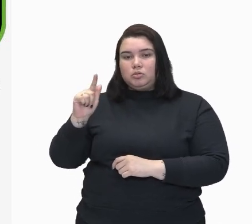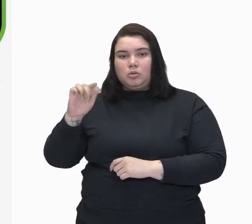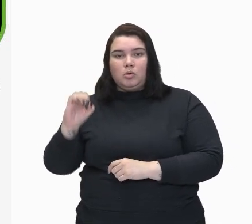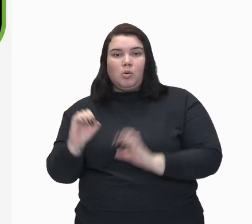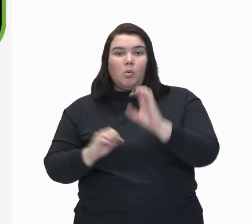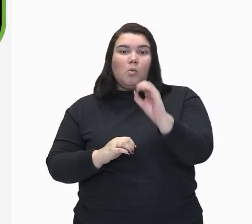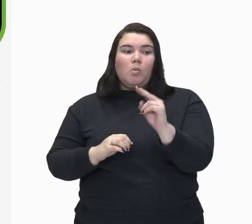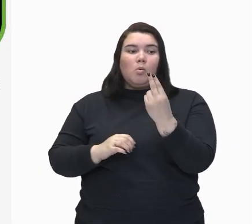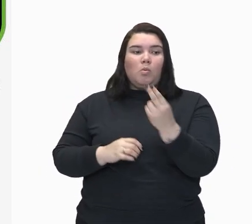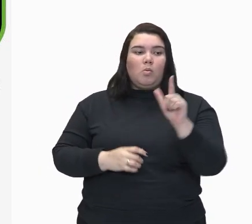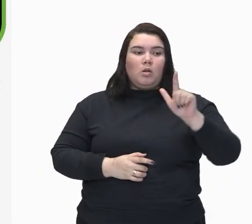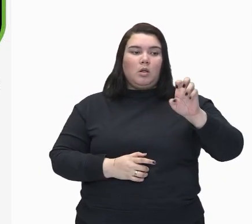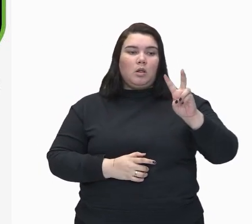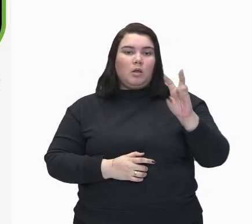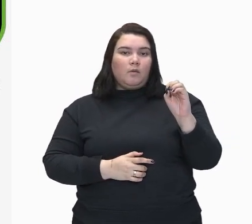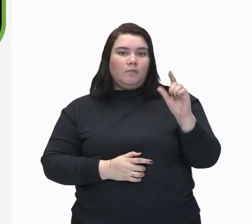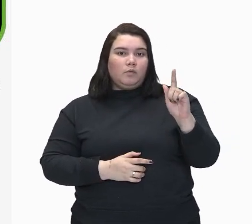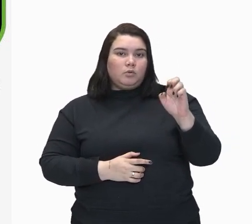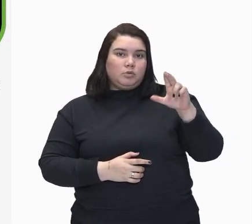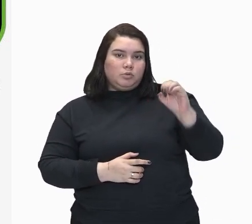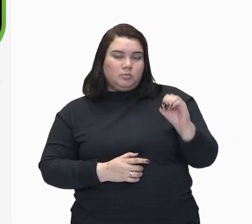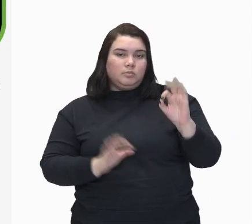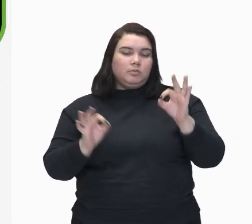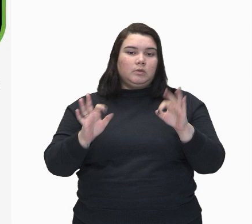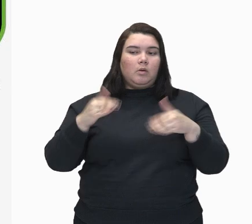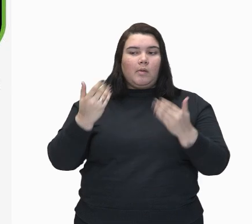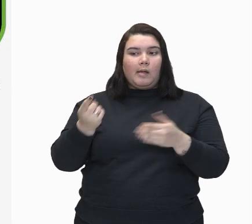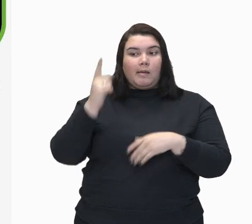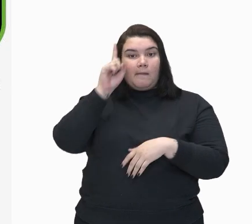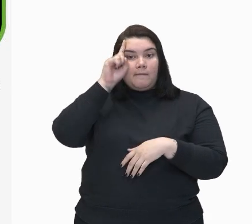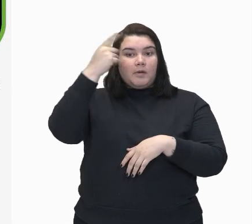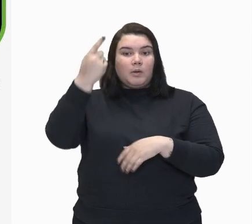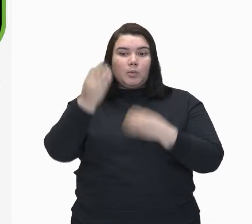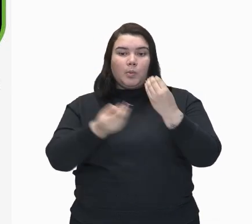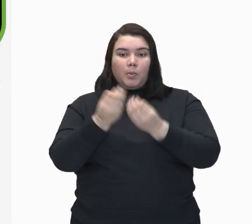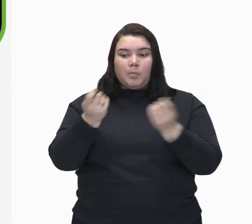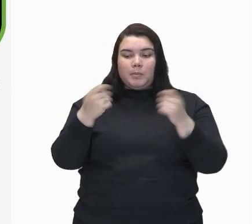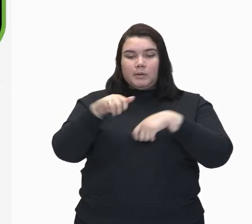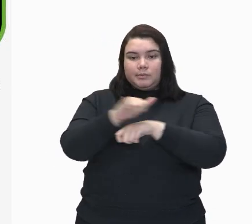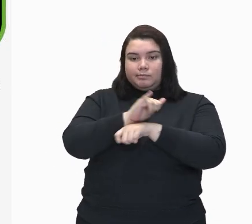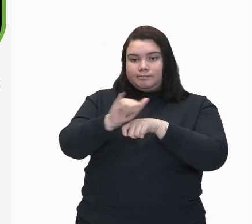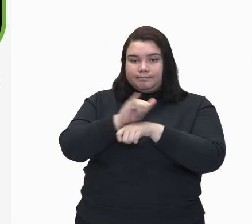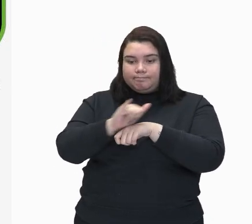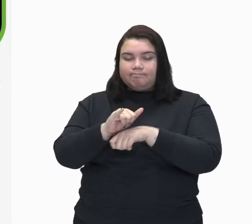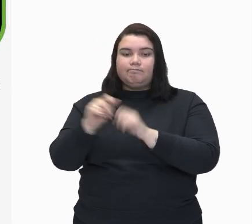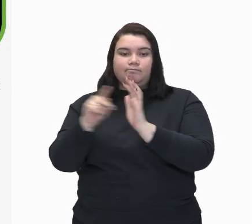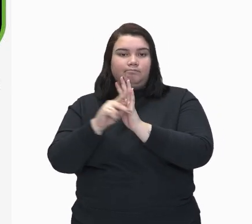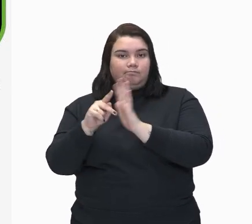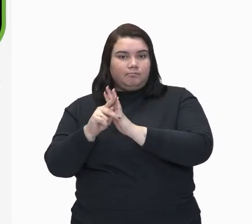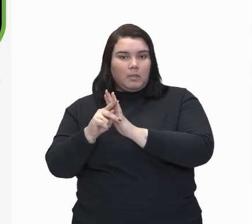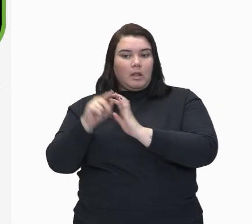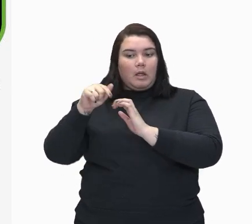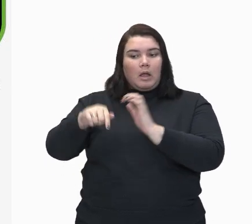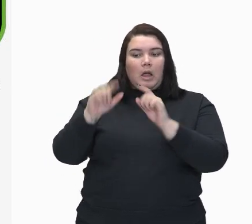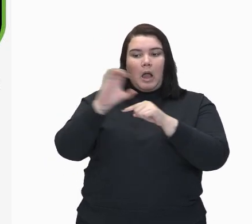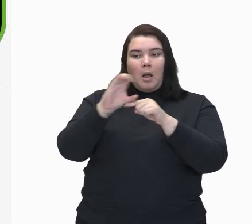ao inventar essas maneiras seletivas de sintetizar esses compostos químicos, eliminando a versão quiral